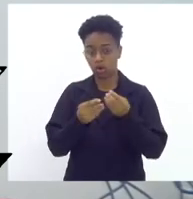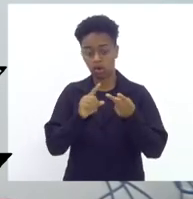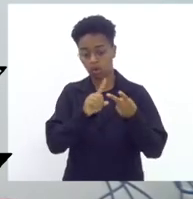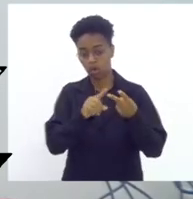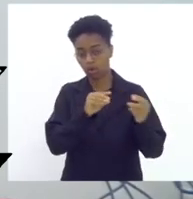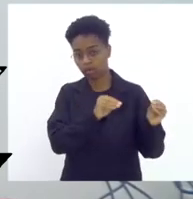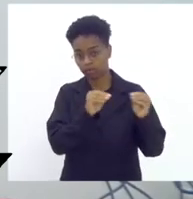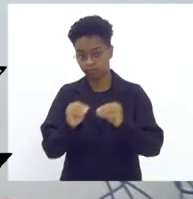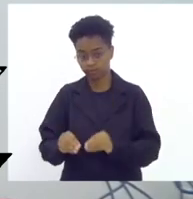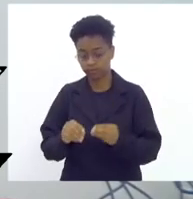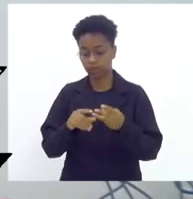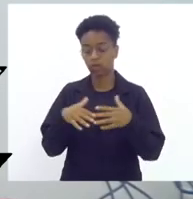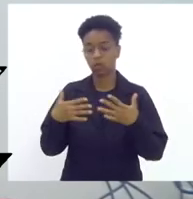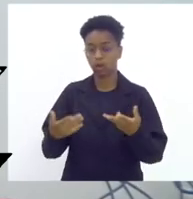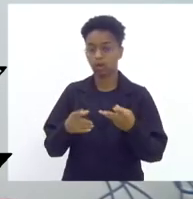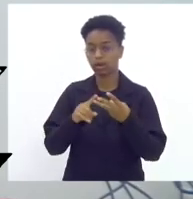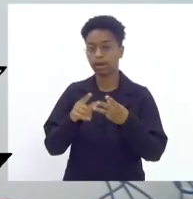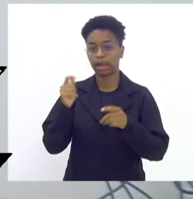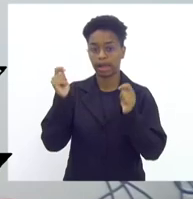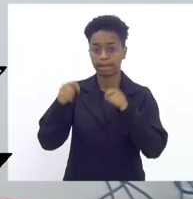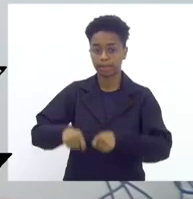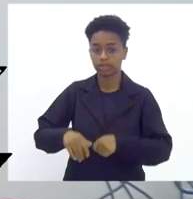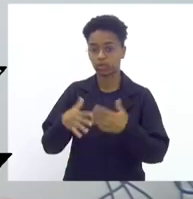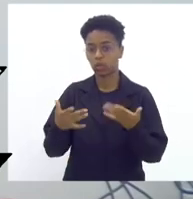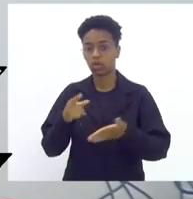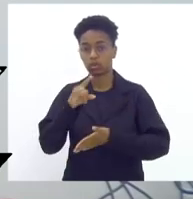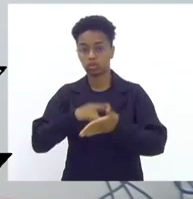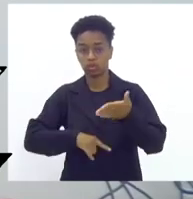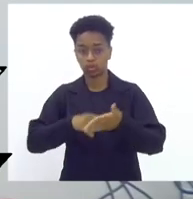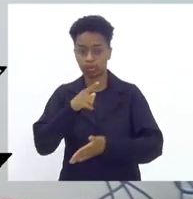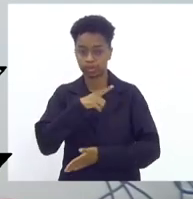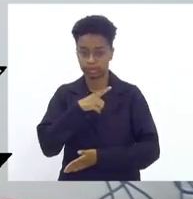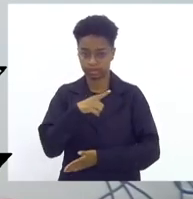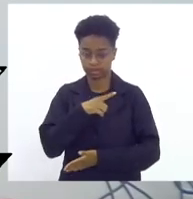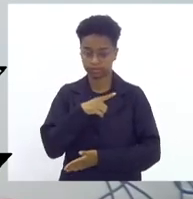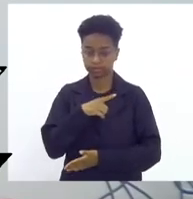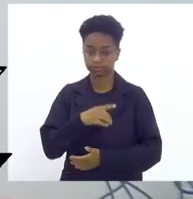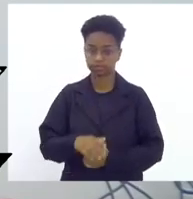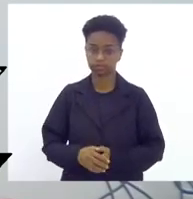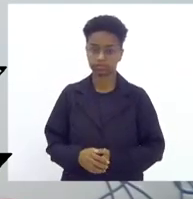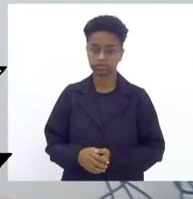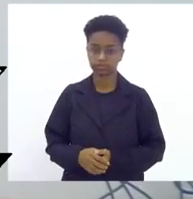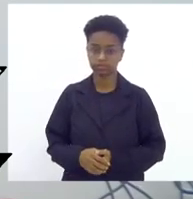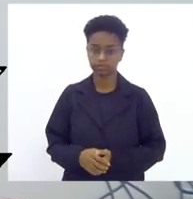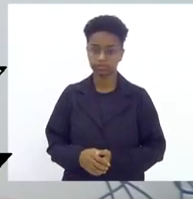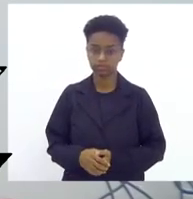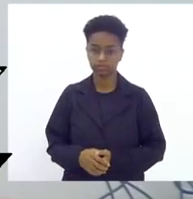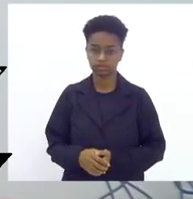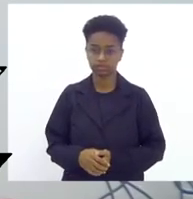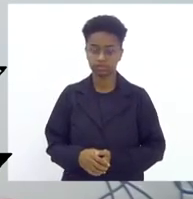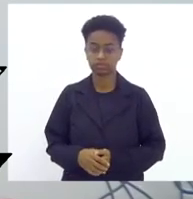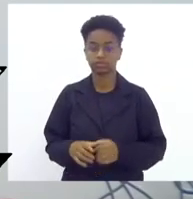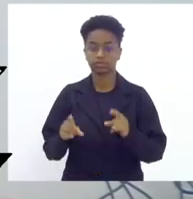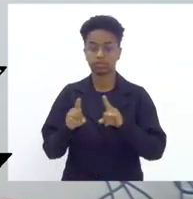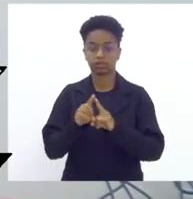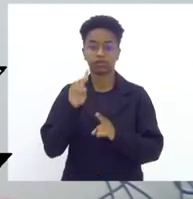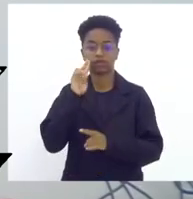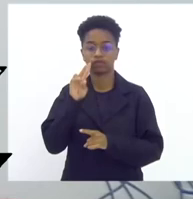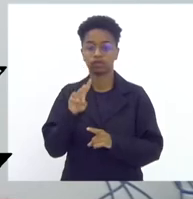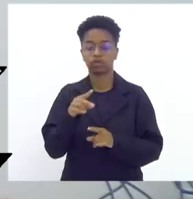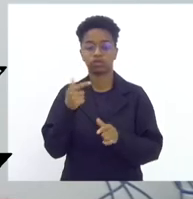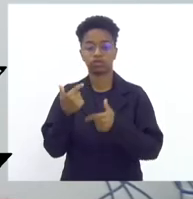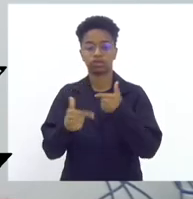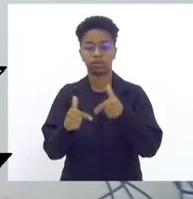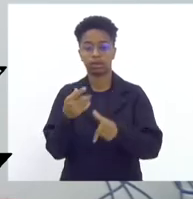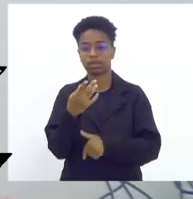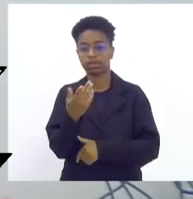Qual é a capacidade dele qual o documento ele tem durante o trabalho dele para poder ver como